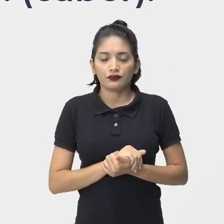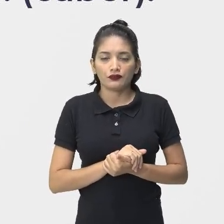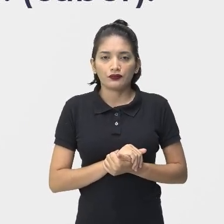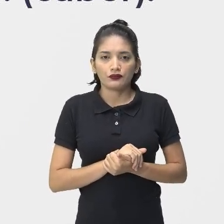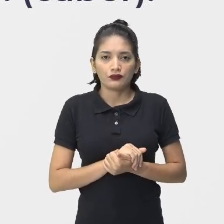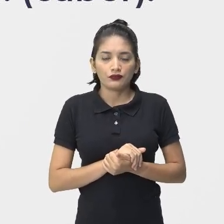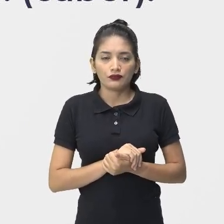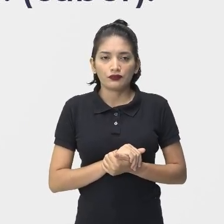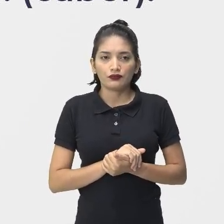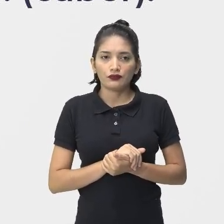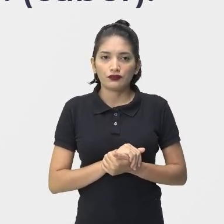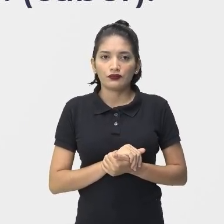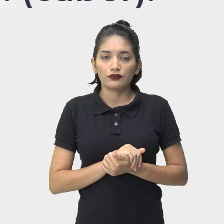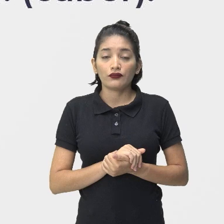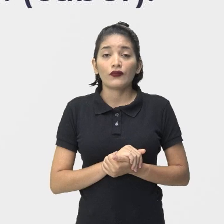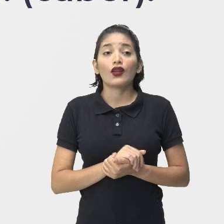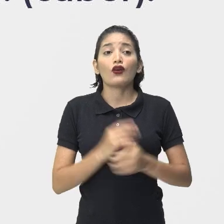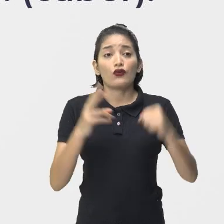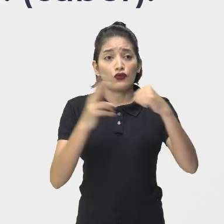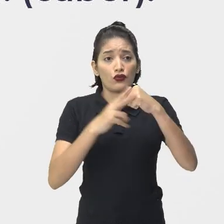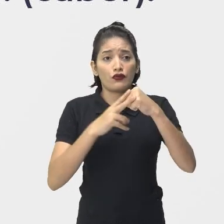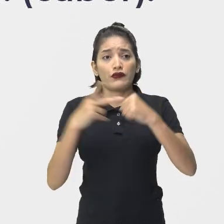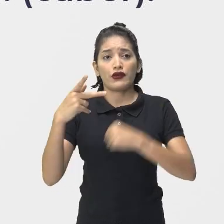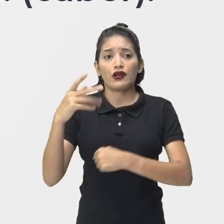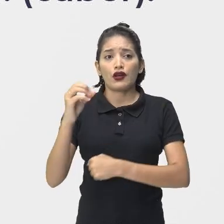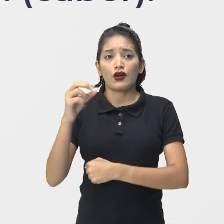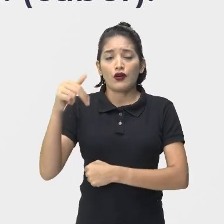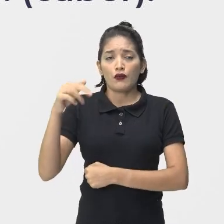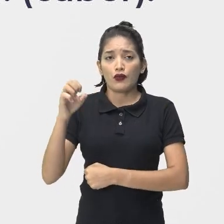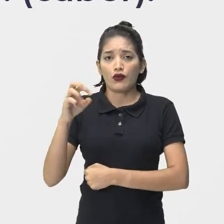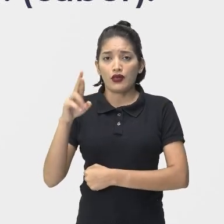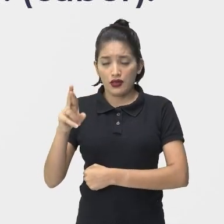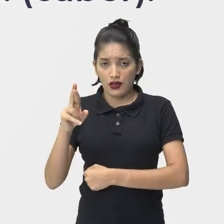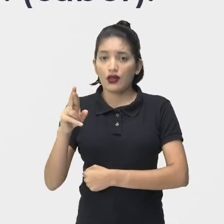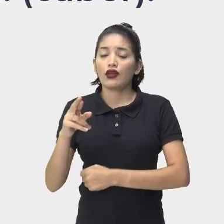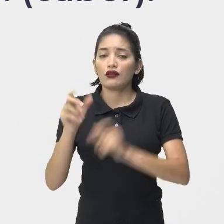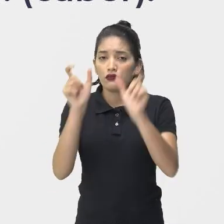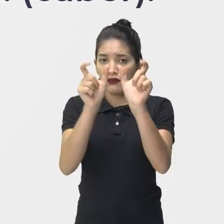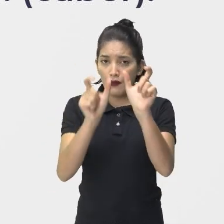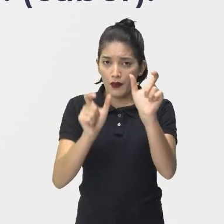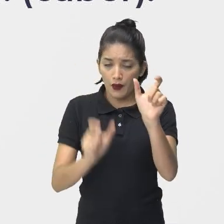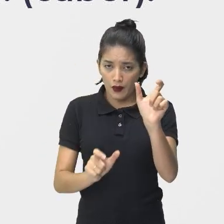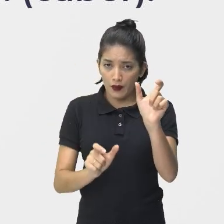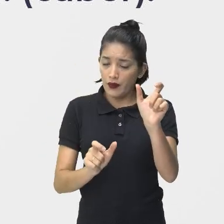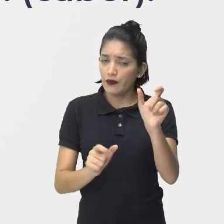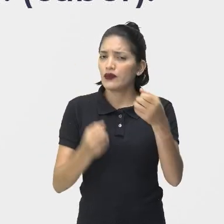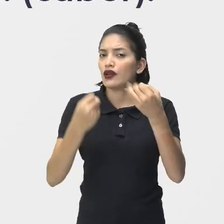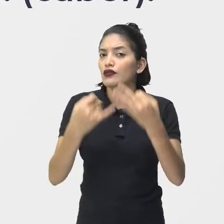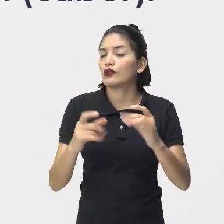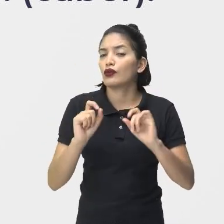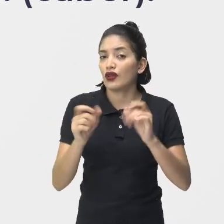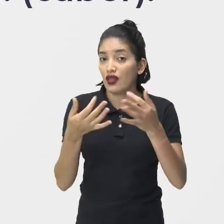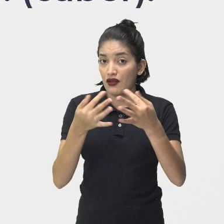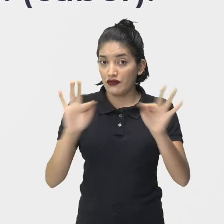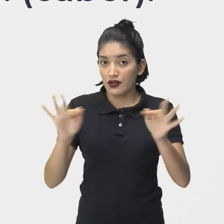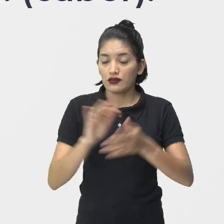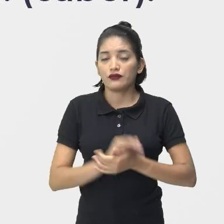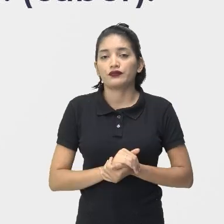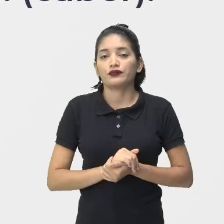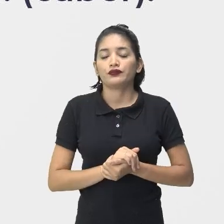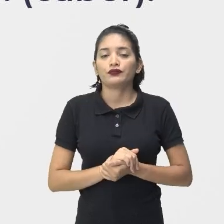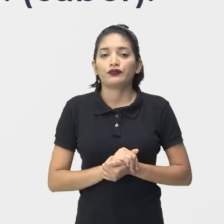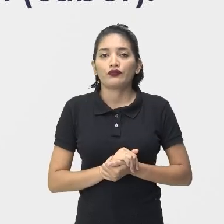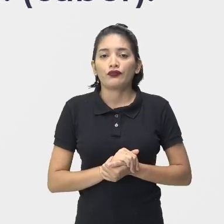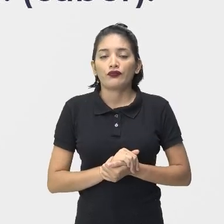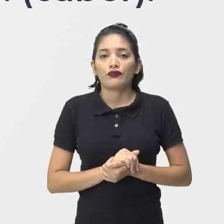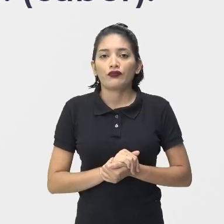el jardín, né? Verbo poner, outro verbo irregular, conjugado em yo. Eu estou falando o quê? Que eu,